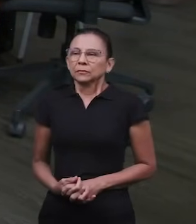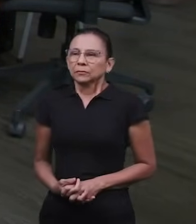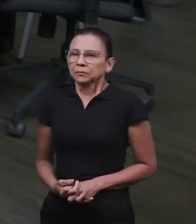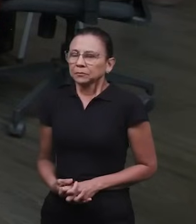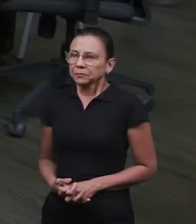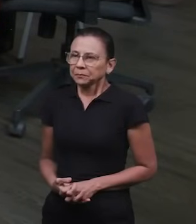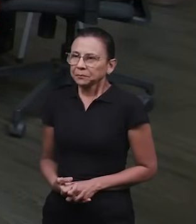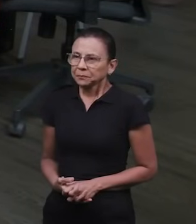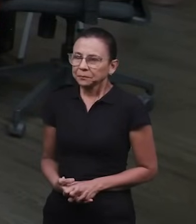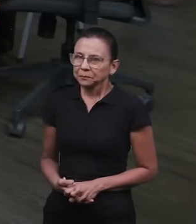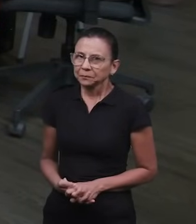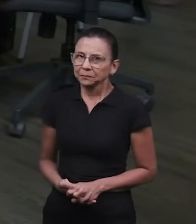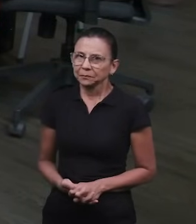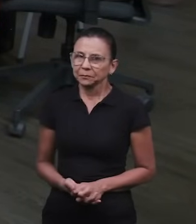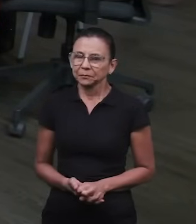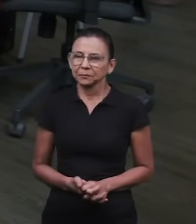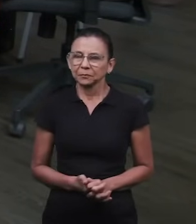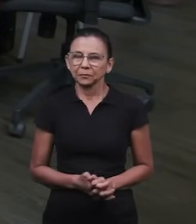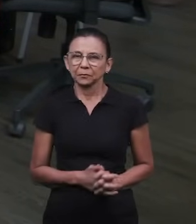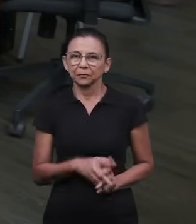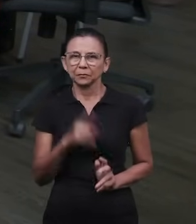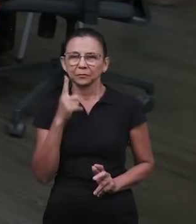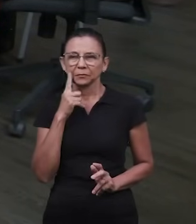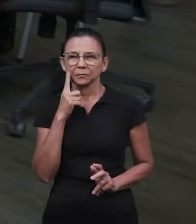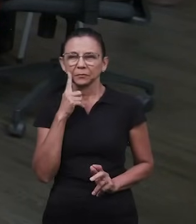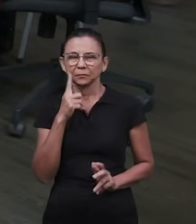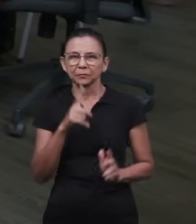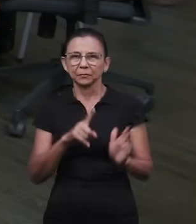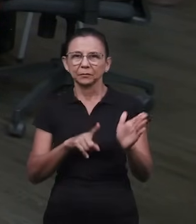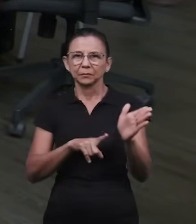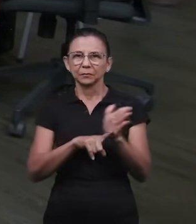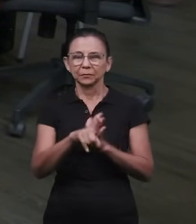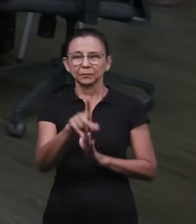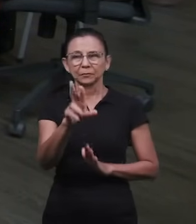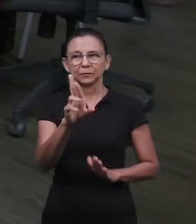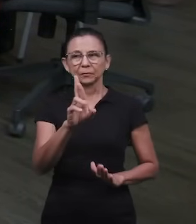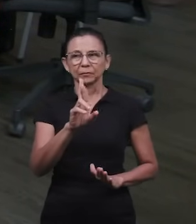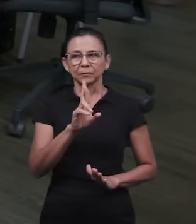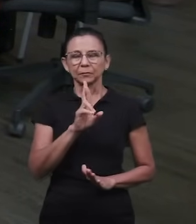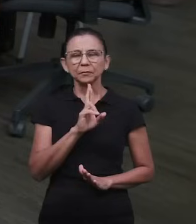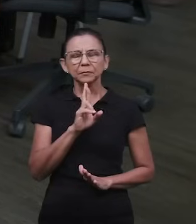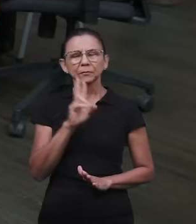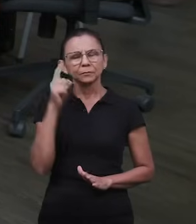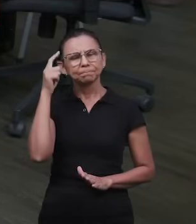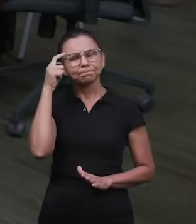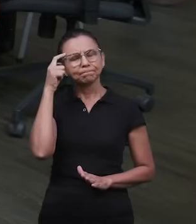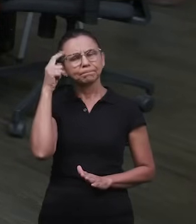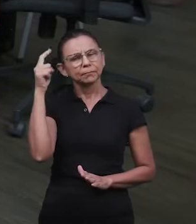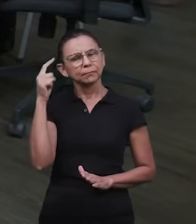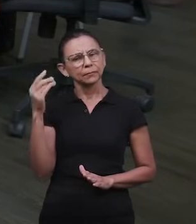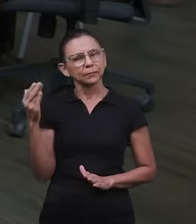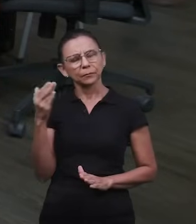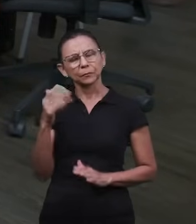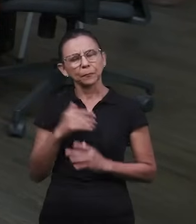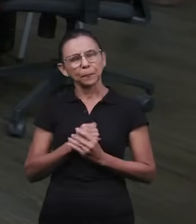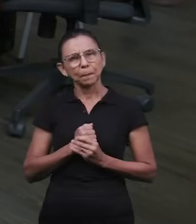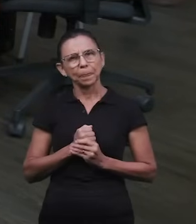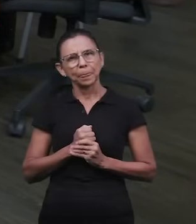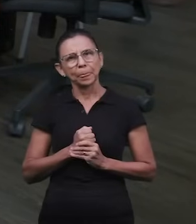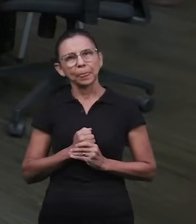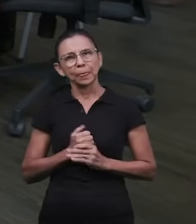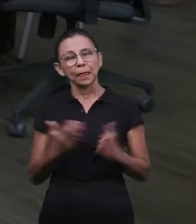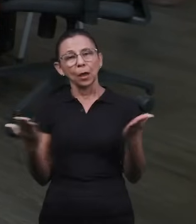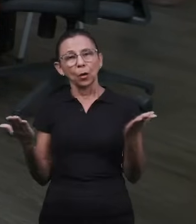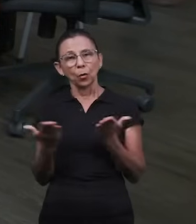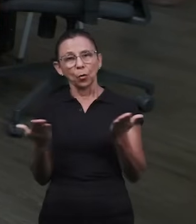aqui as perguntas e respostas e me ocorreu agora o seguinte, hoje vocês são jovens